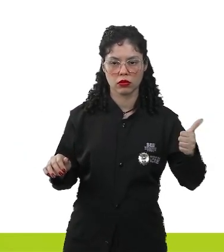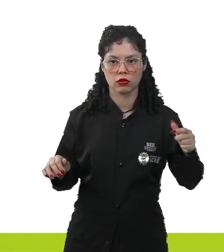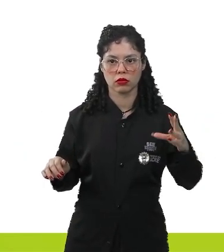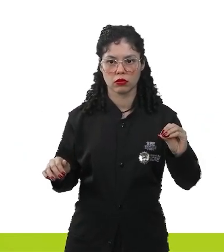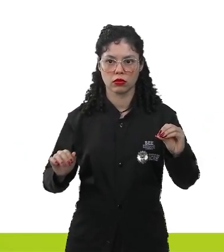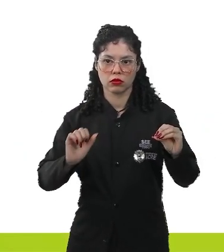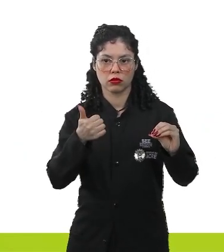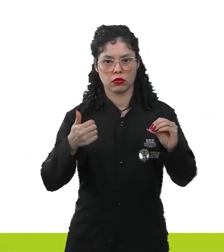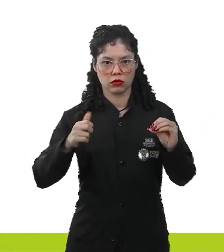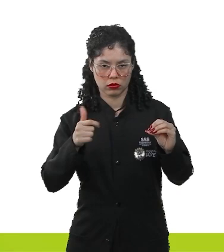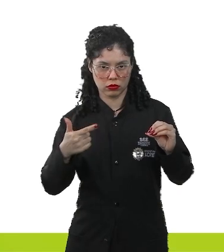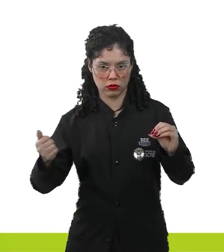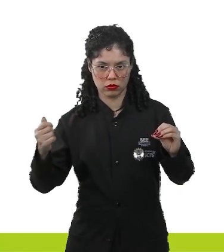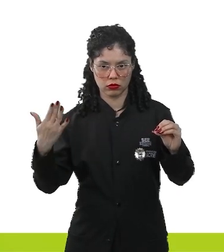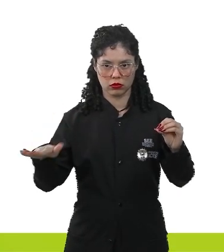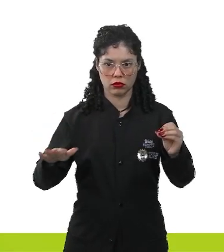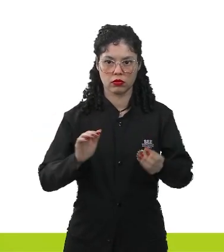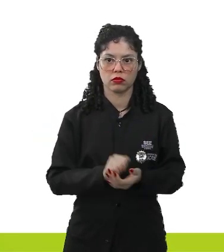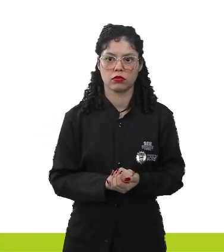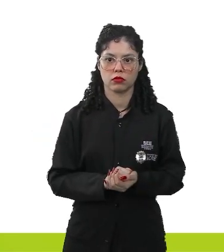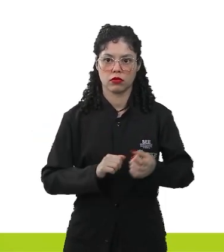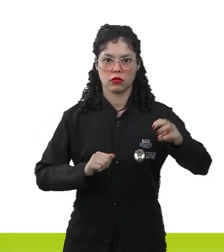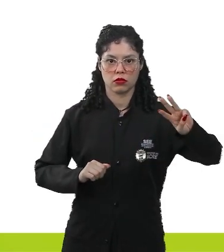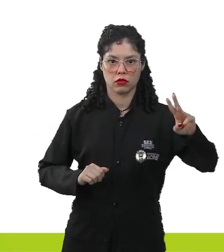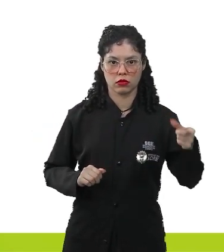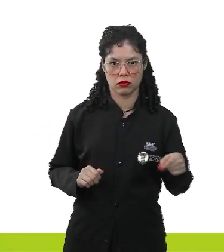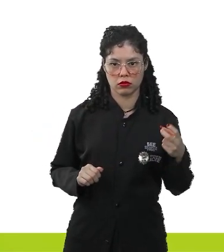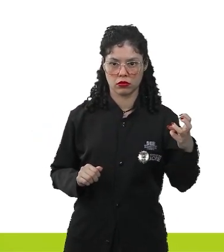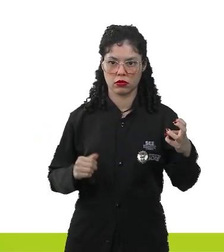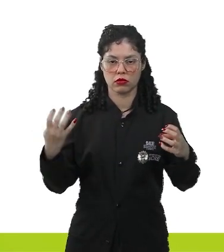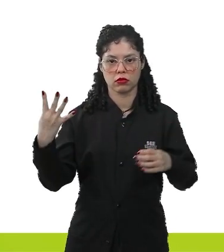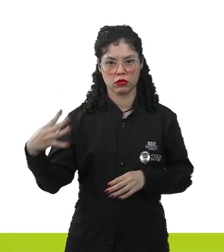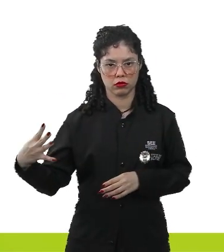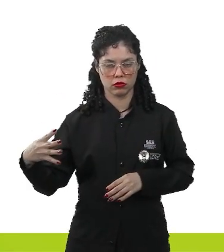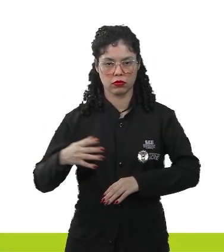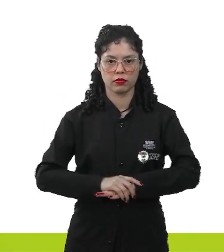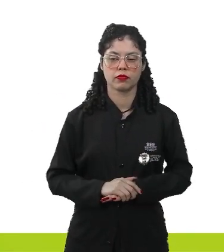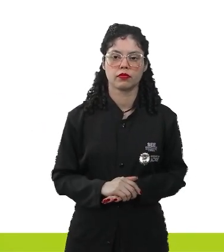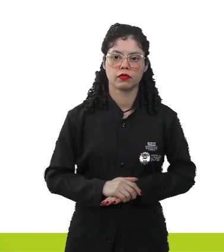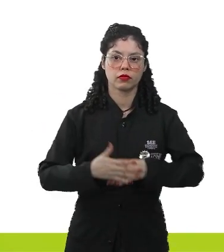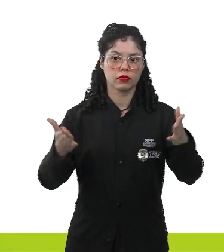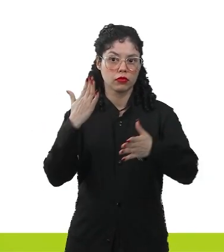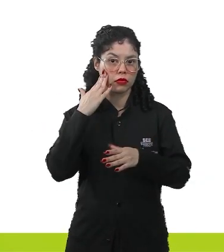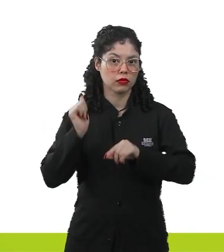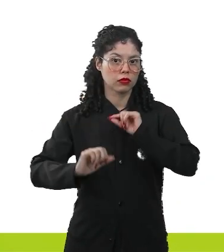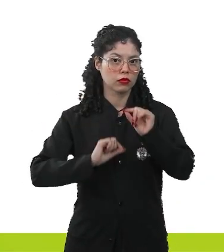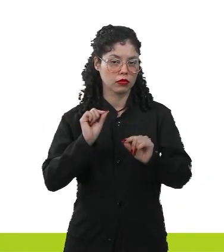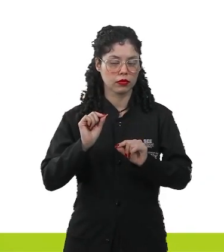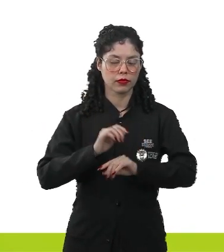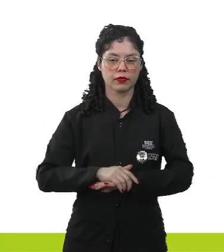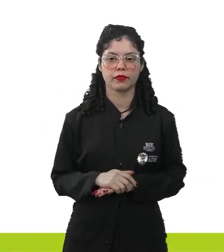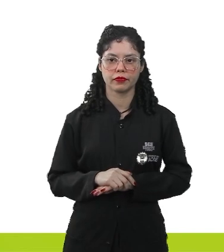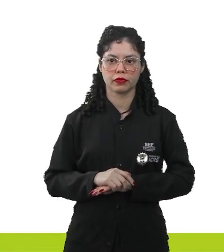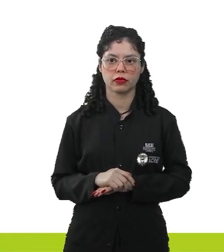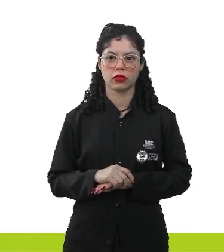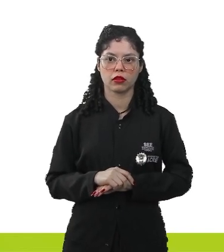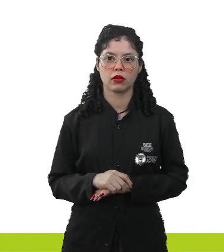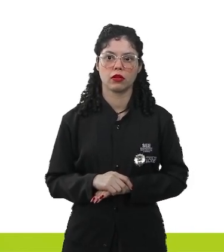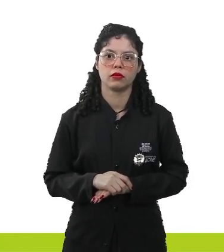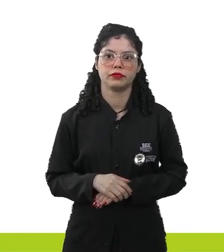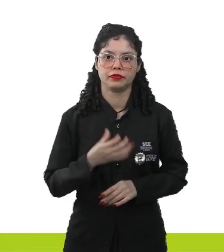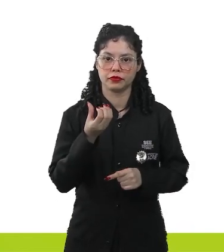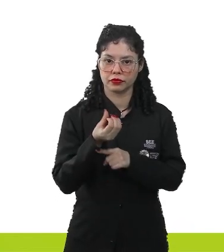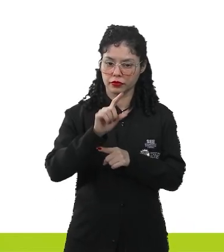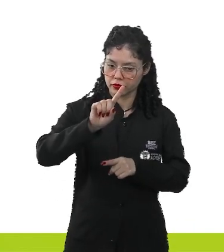19,5% e 20%, ou entre 3,5% e 4%. Vamos lá, nós sabemos que são